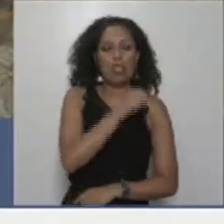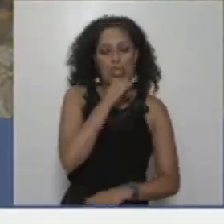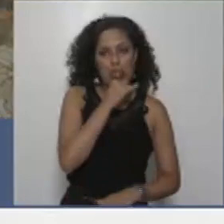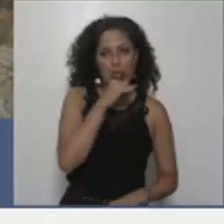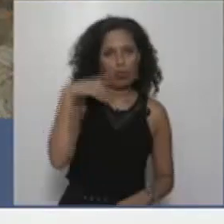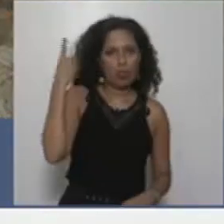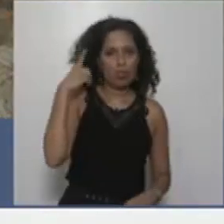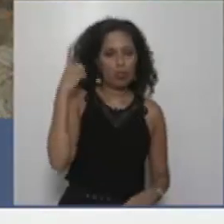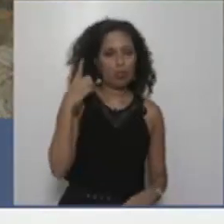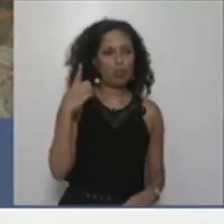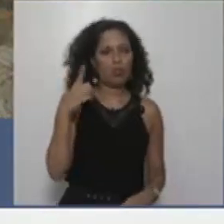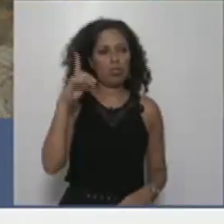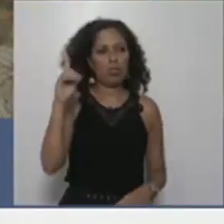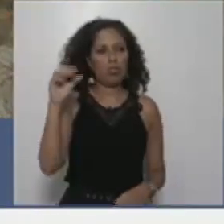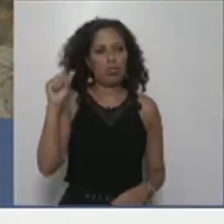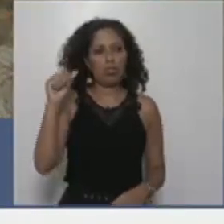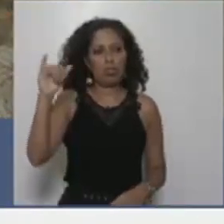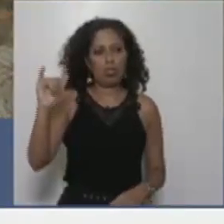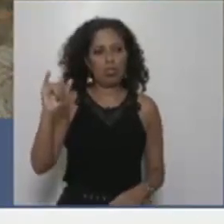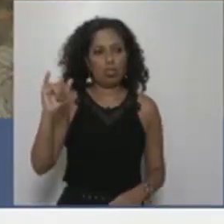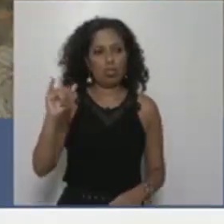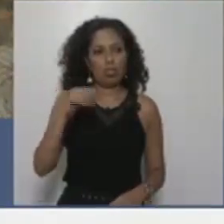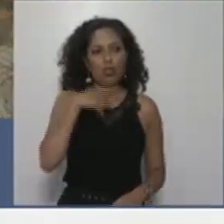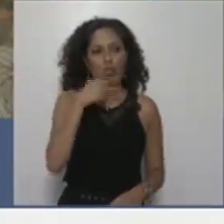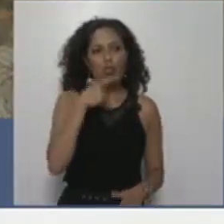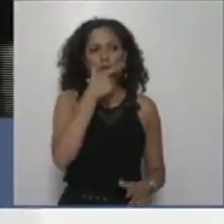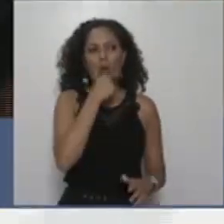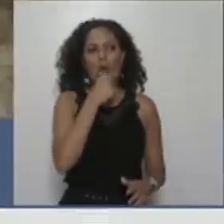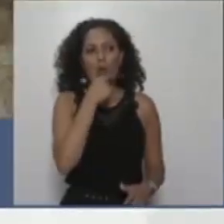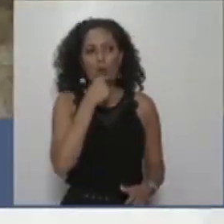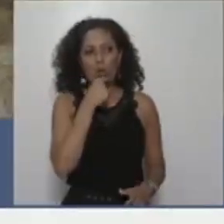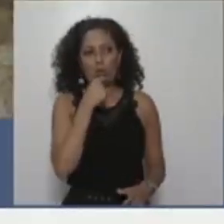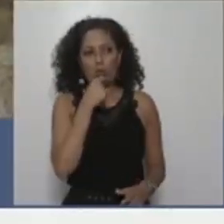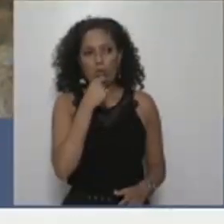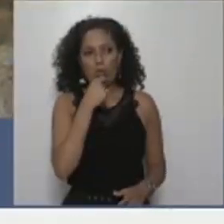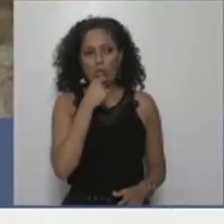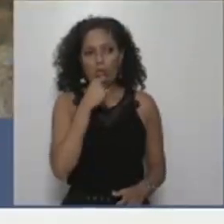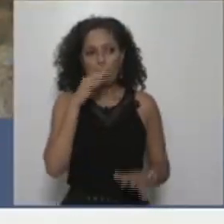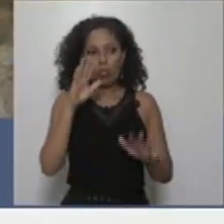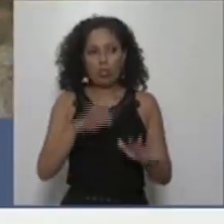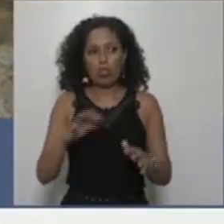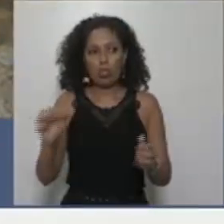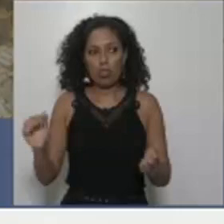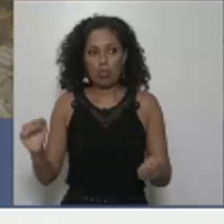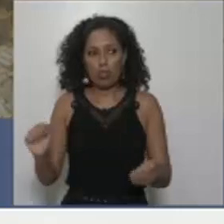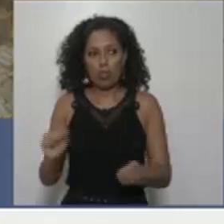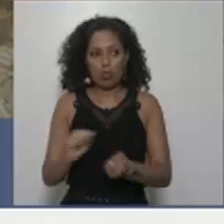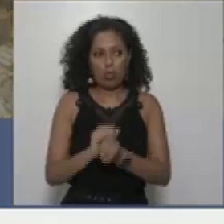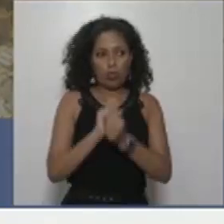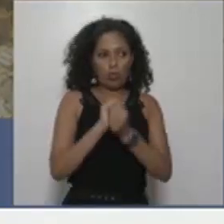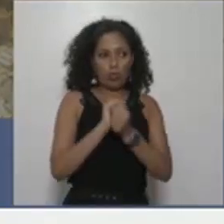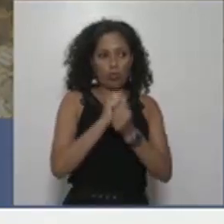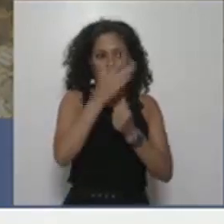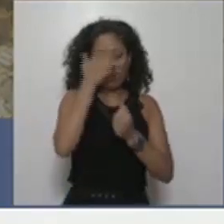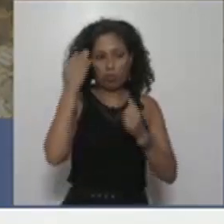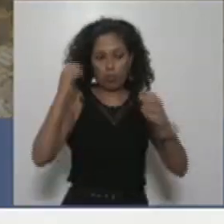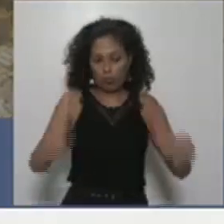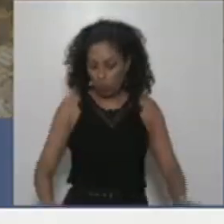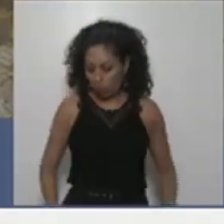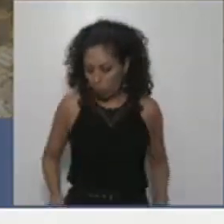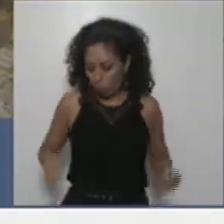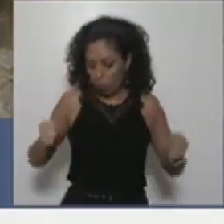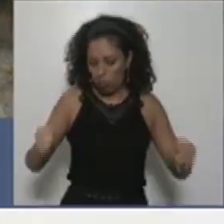Dani, ele põe homem que esteja acompanhado, portador de necessidades especiais.